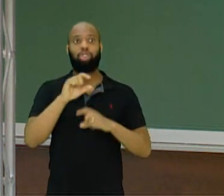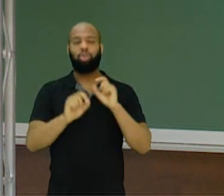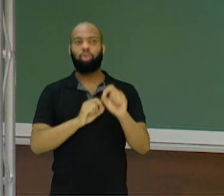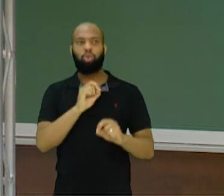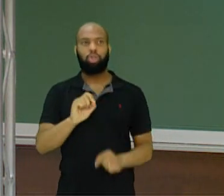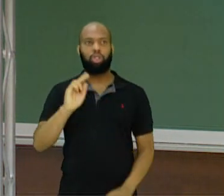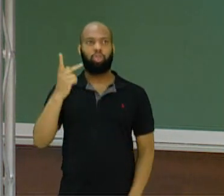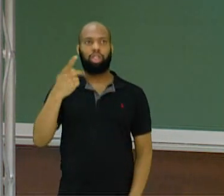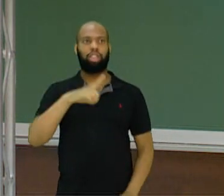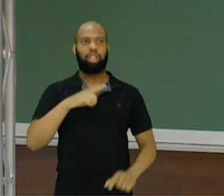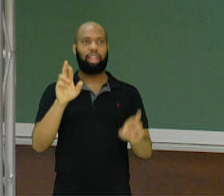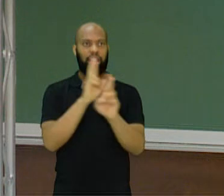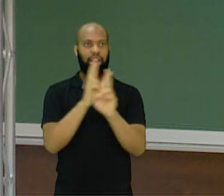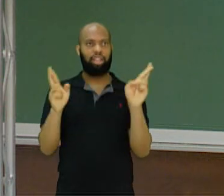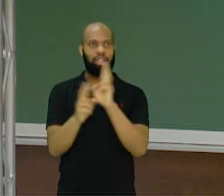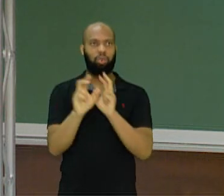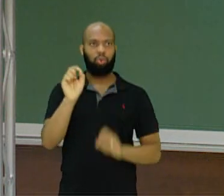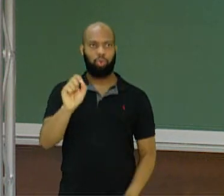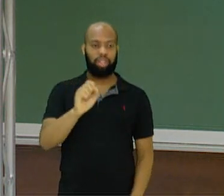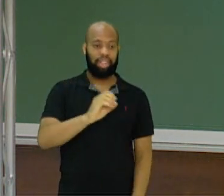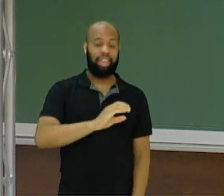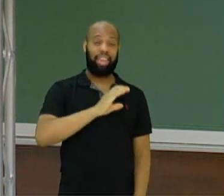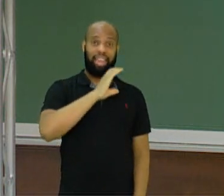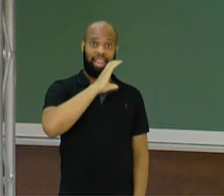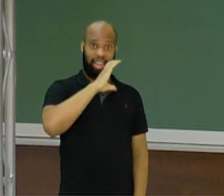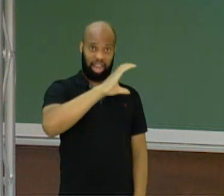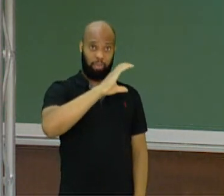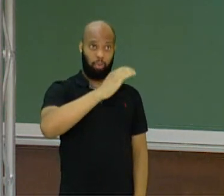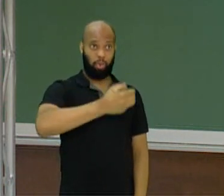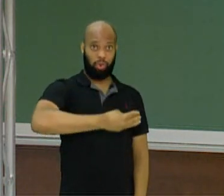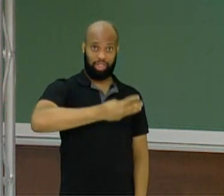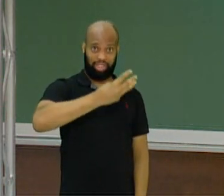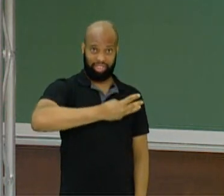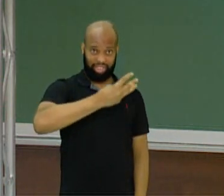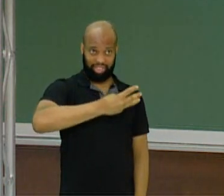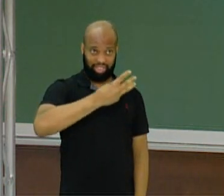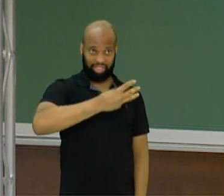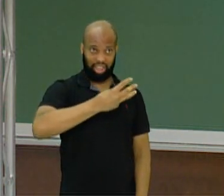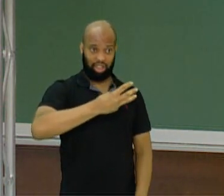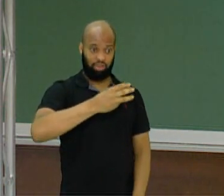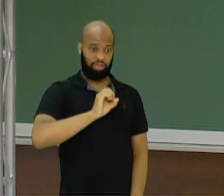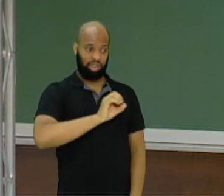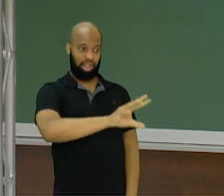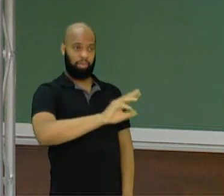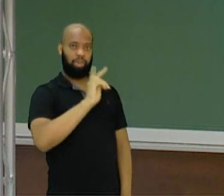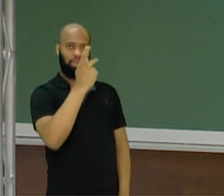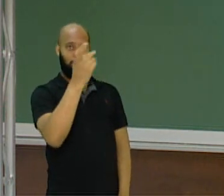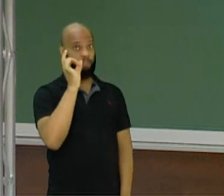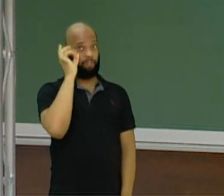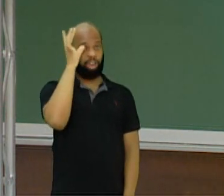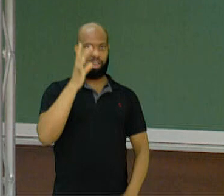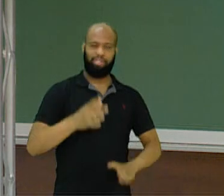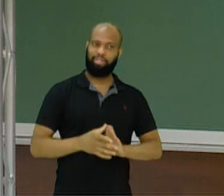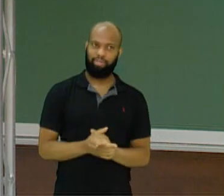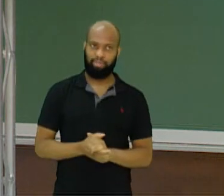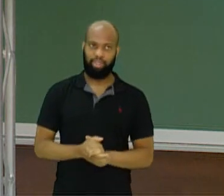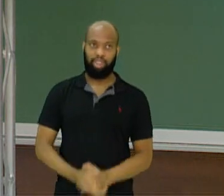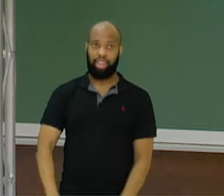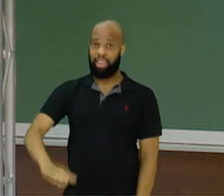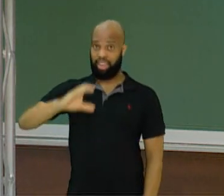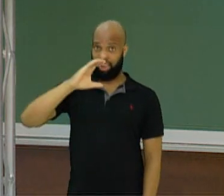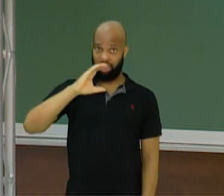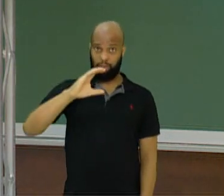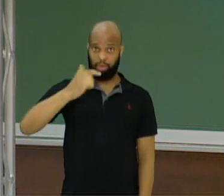seguinte relação. Carbonos terciários liberam hidrogênios mais facilmente.